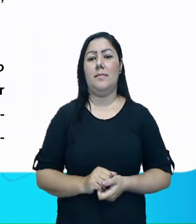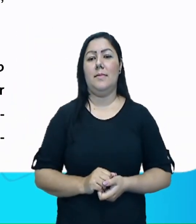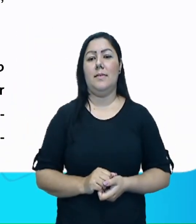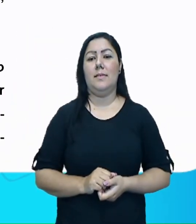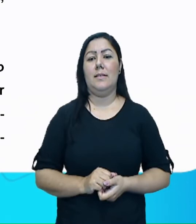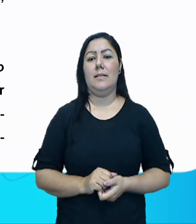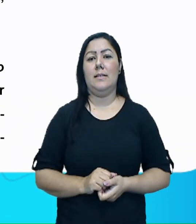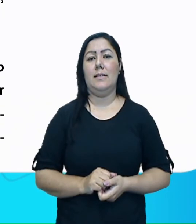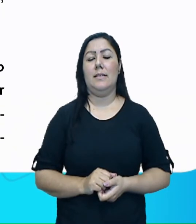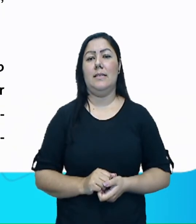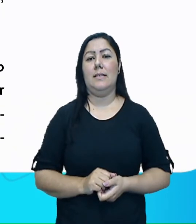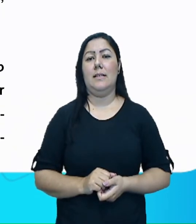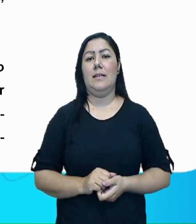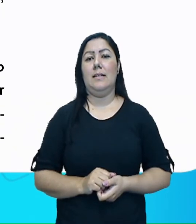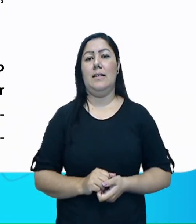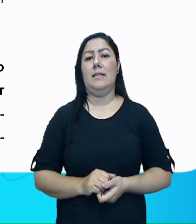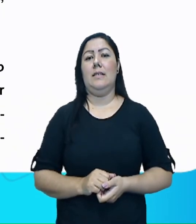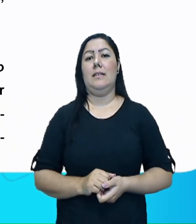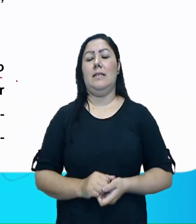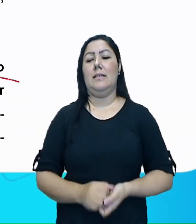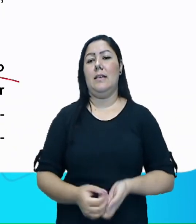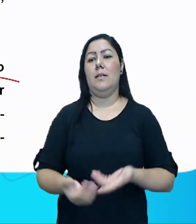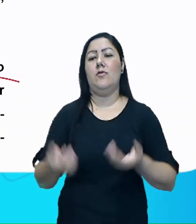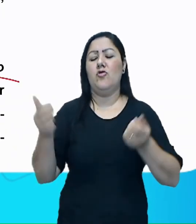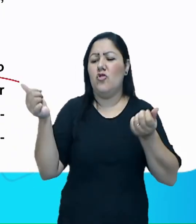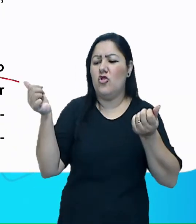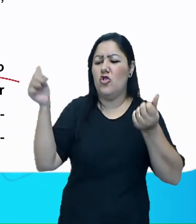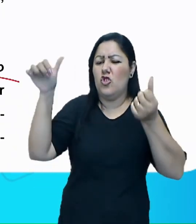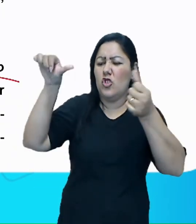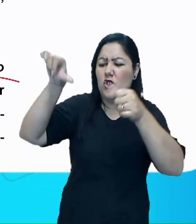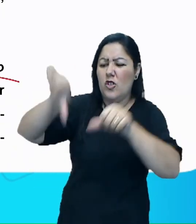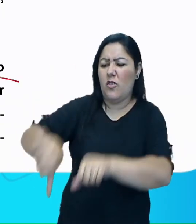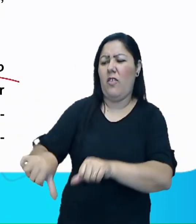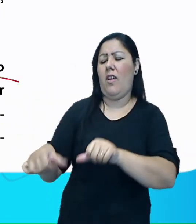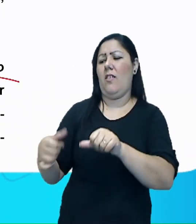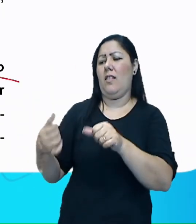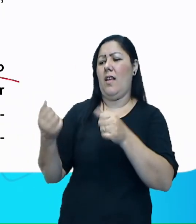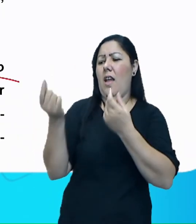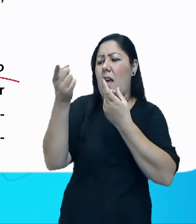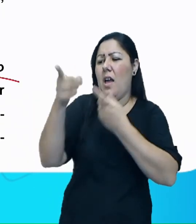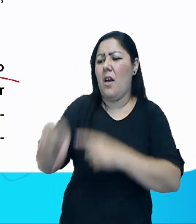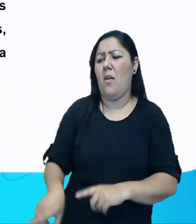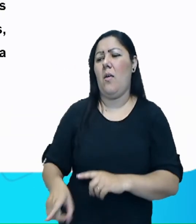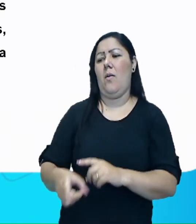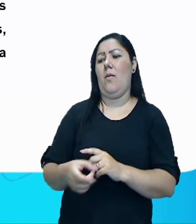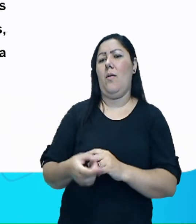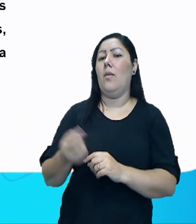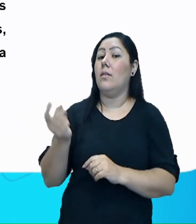não atrapalhar ou realisticamente atrapalhar o mínimo possível.